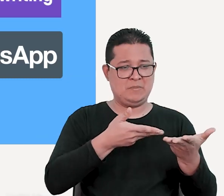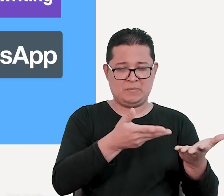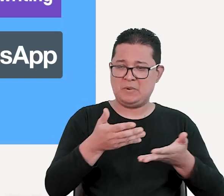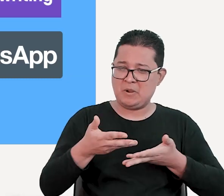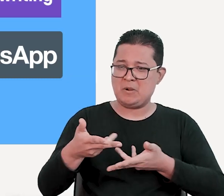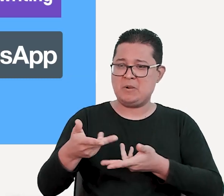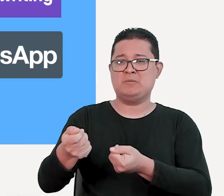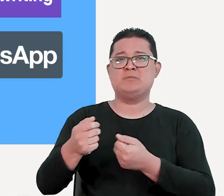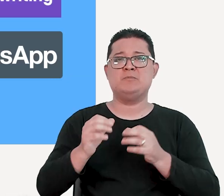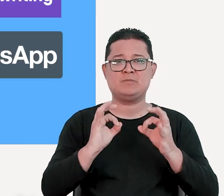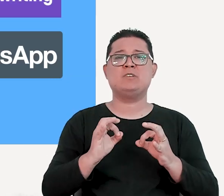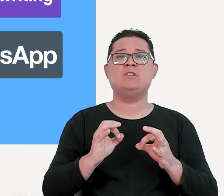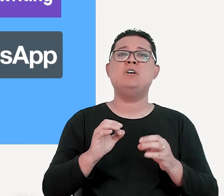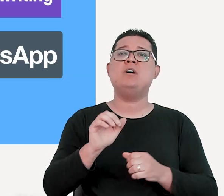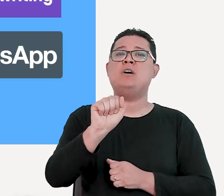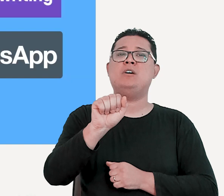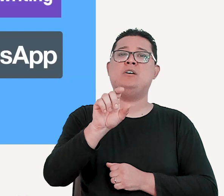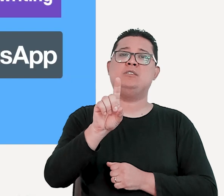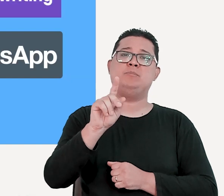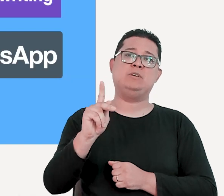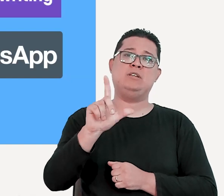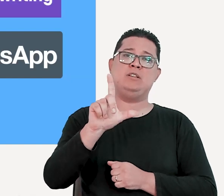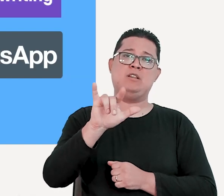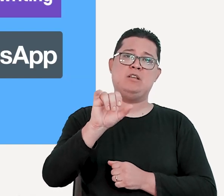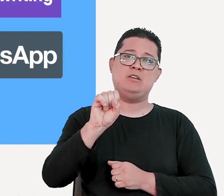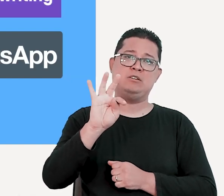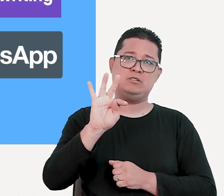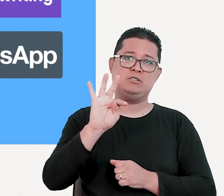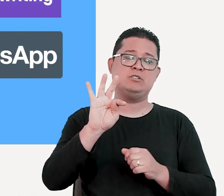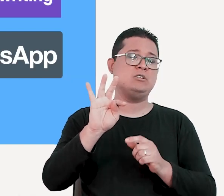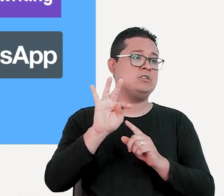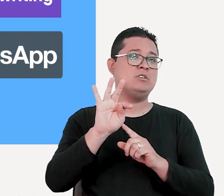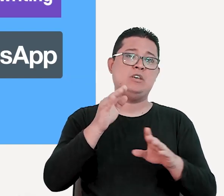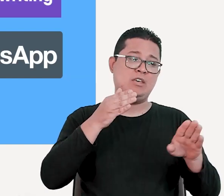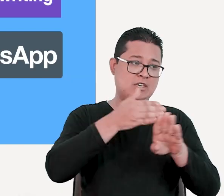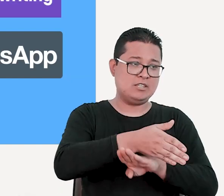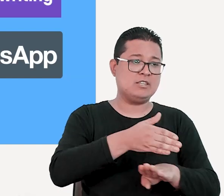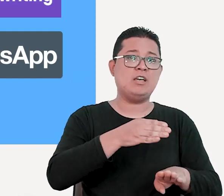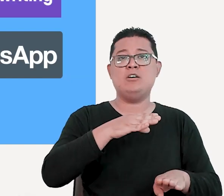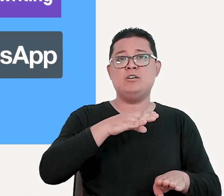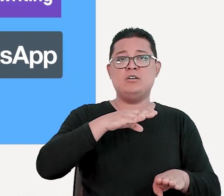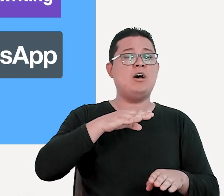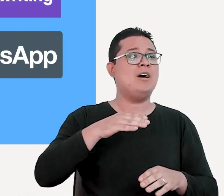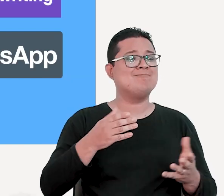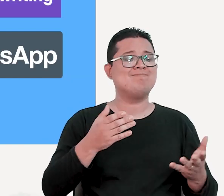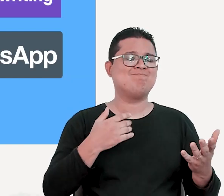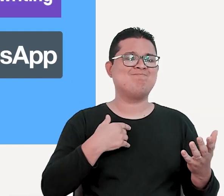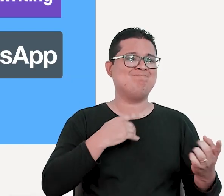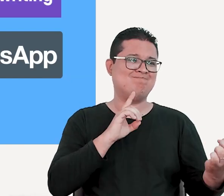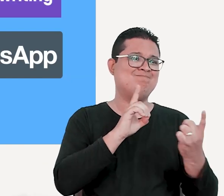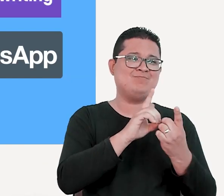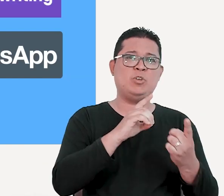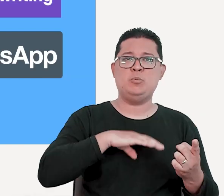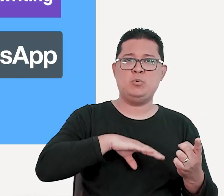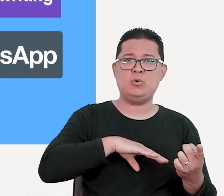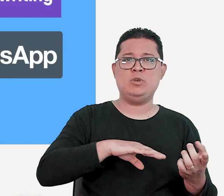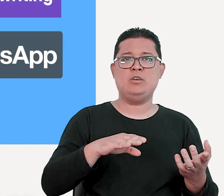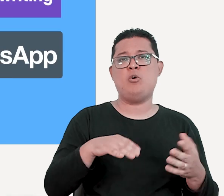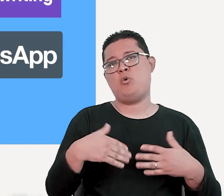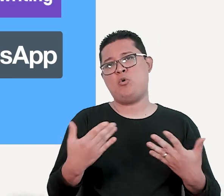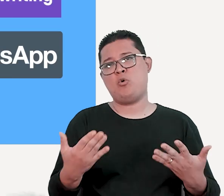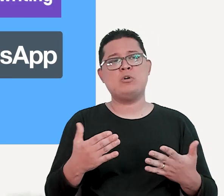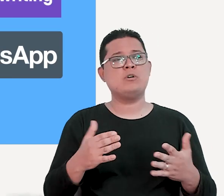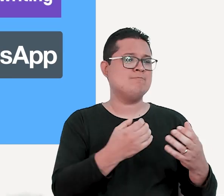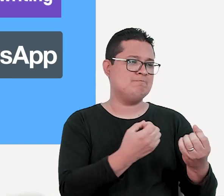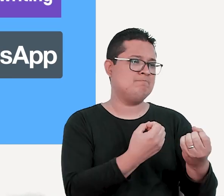que você vá no ADP List para falar com gente que fala em português, ou mesmo me chamar para falar, Laura, eu queria entender o mercado brasileiro, me ensina processo, eu não sei,